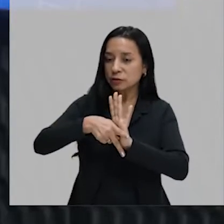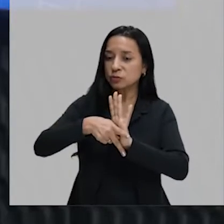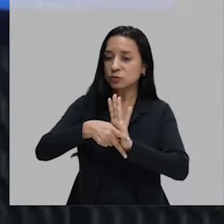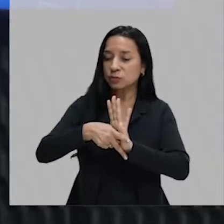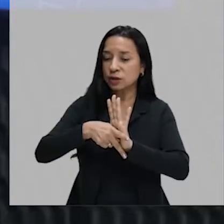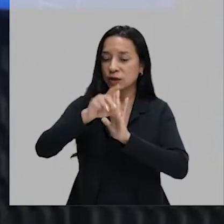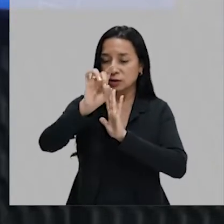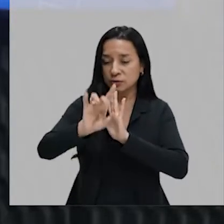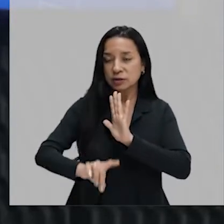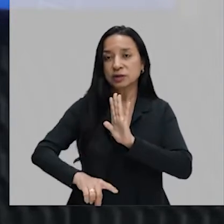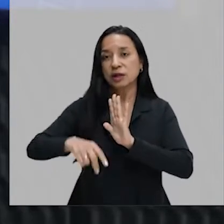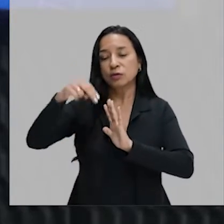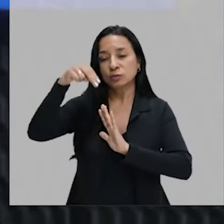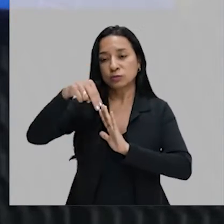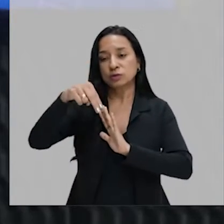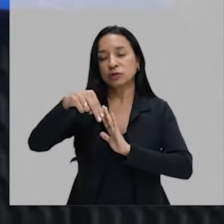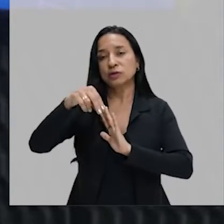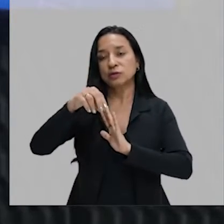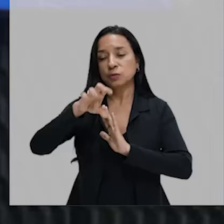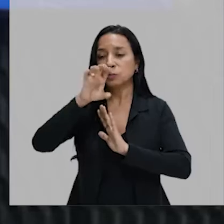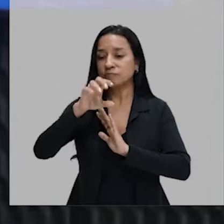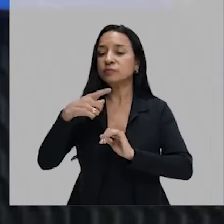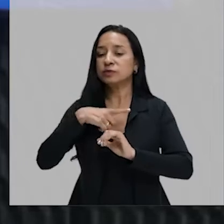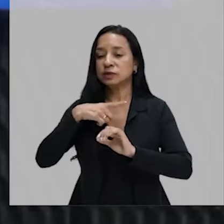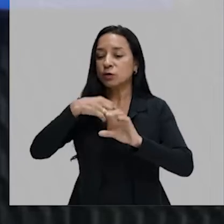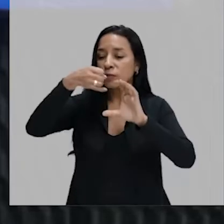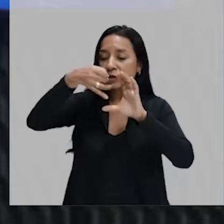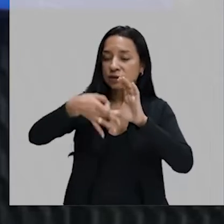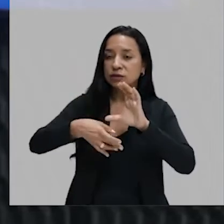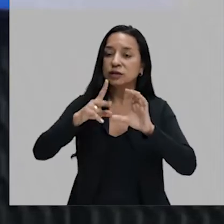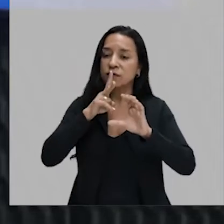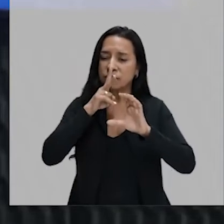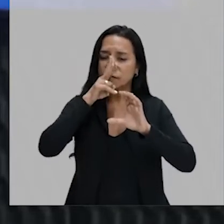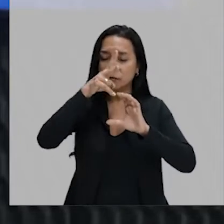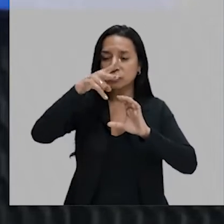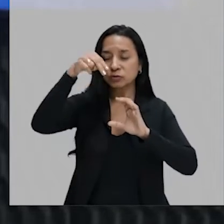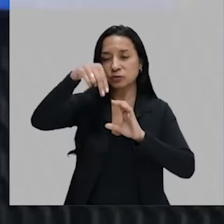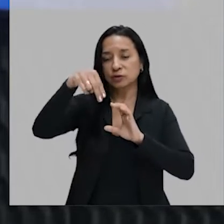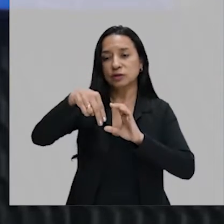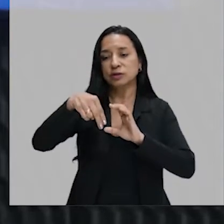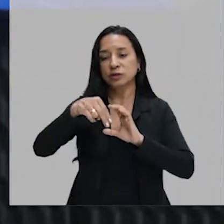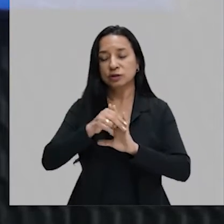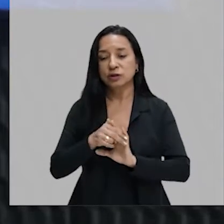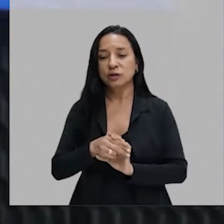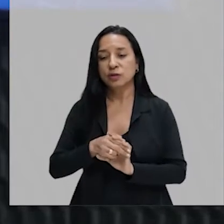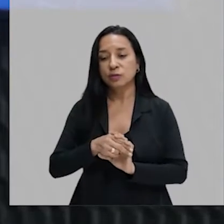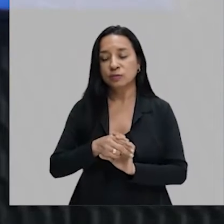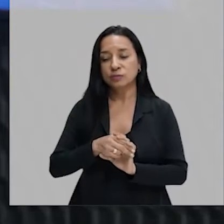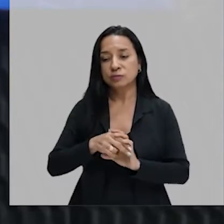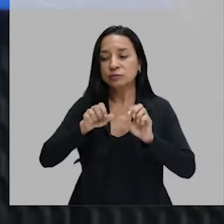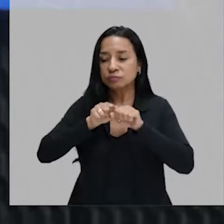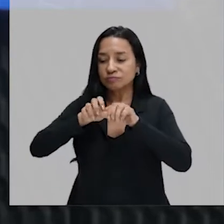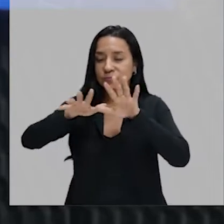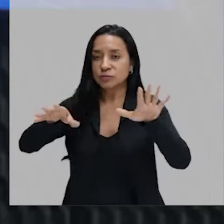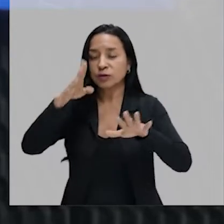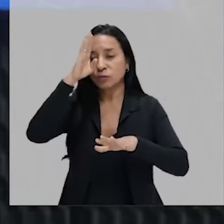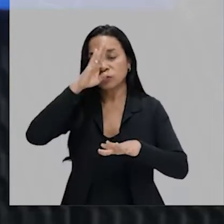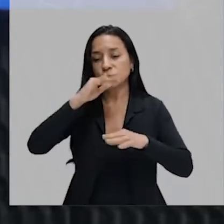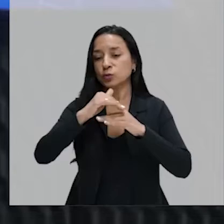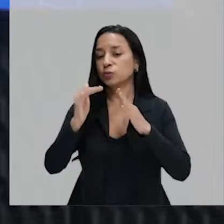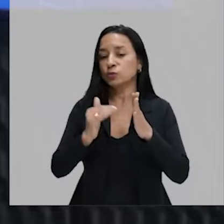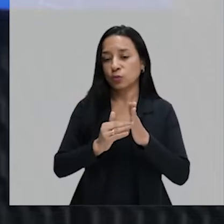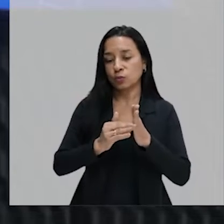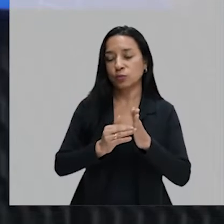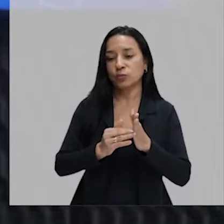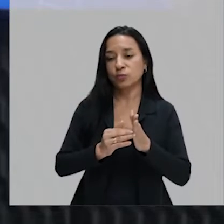claro que, apesar de ter uma característica muito forte nordestina, o teatro de bonecos ele se espalha pelo Brasil inteiro. Por exemplo, em Minas Gerais tem uma